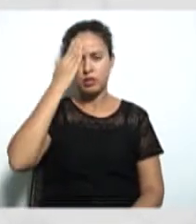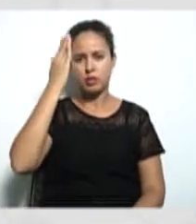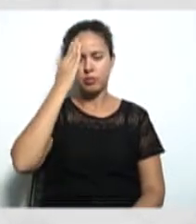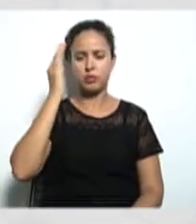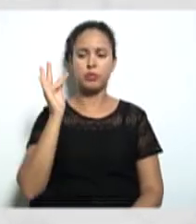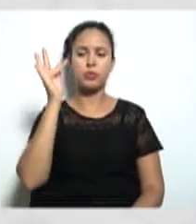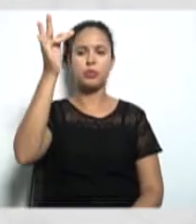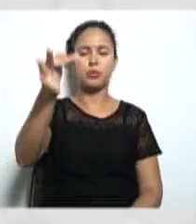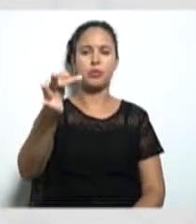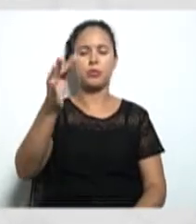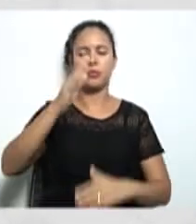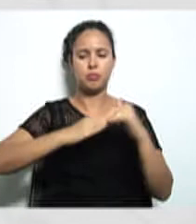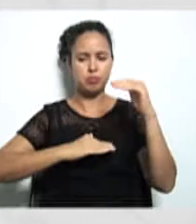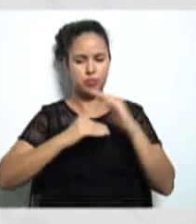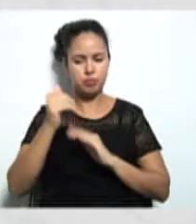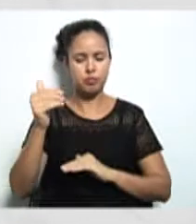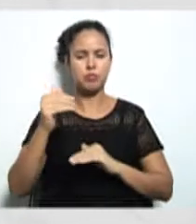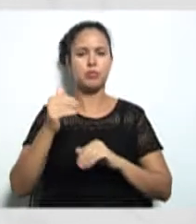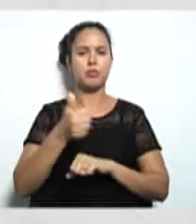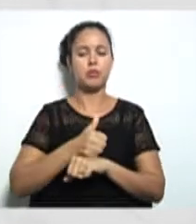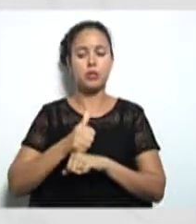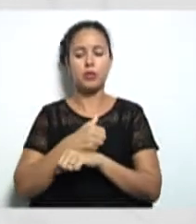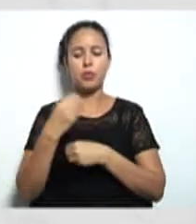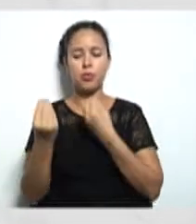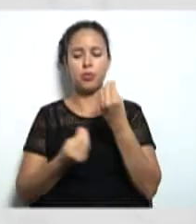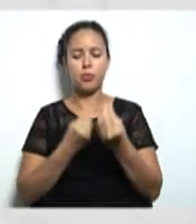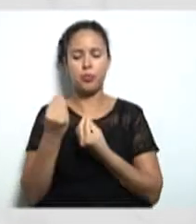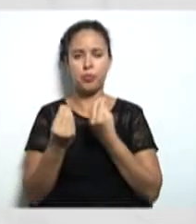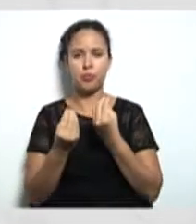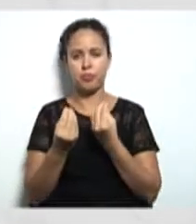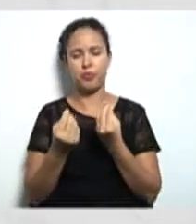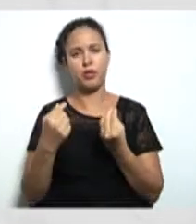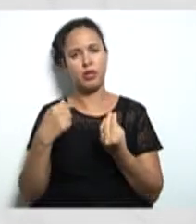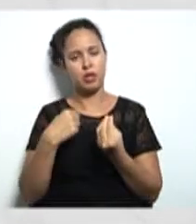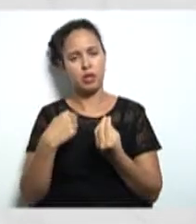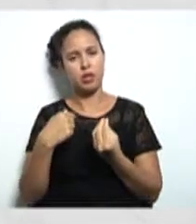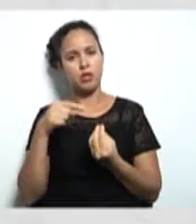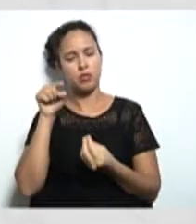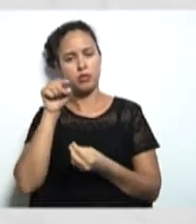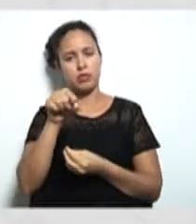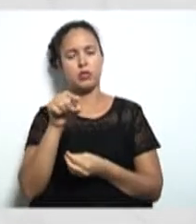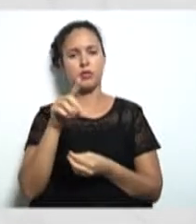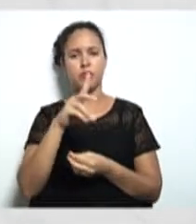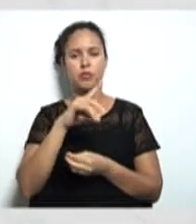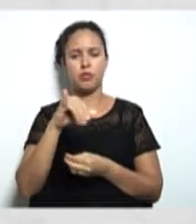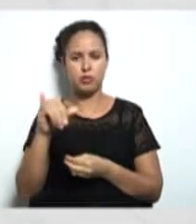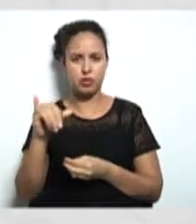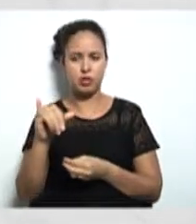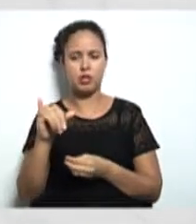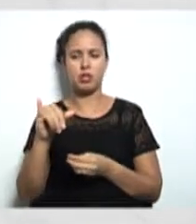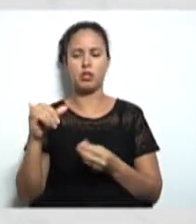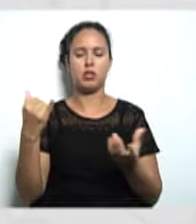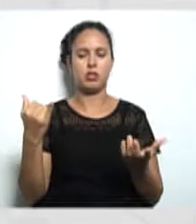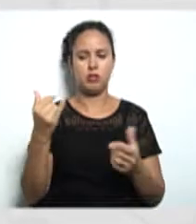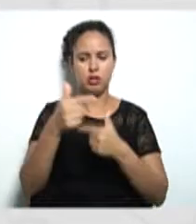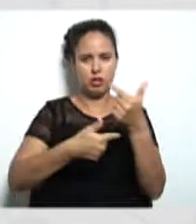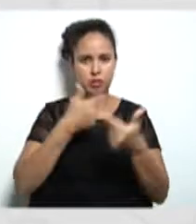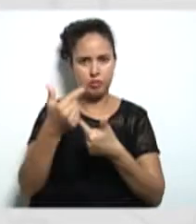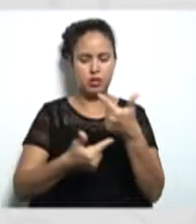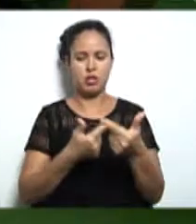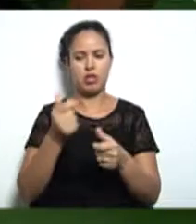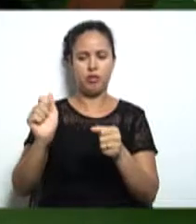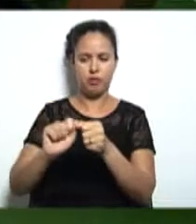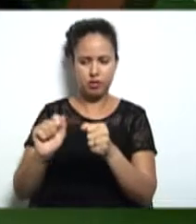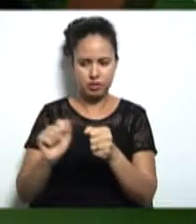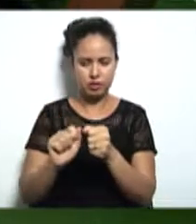vai observar, então eu quero dizer que eu vou o quê? Que eu vou manipular, que eu vou mexer, que eu vou simular, que eu vou